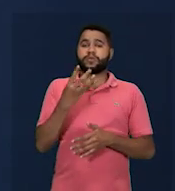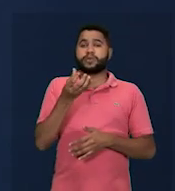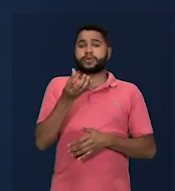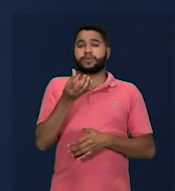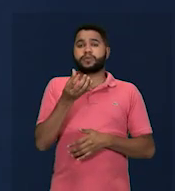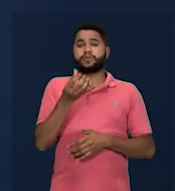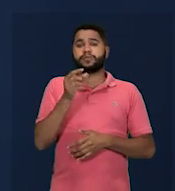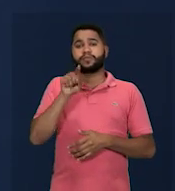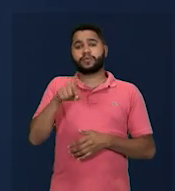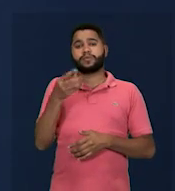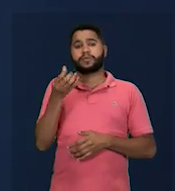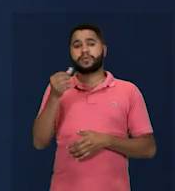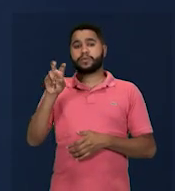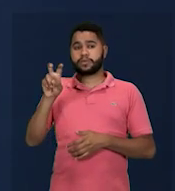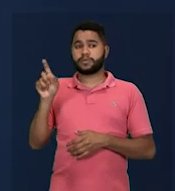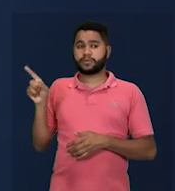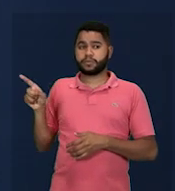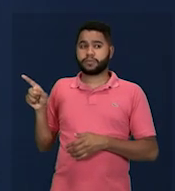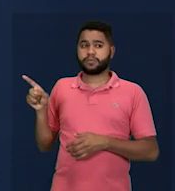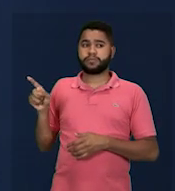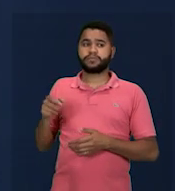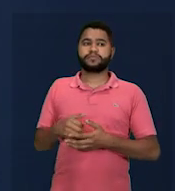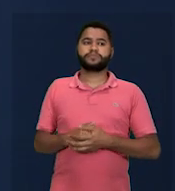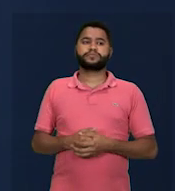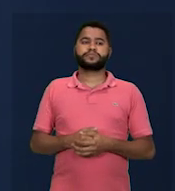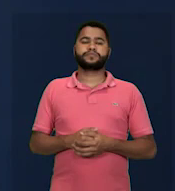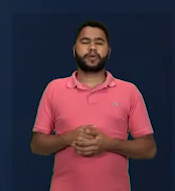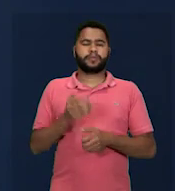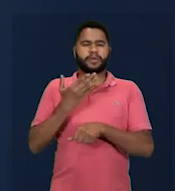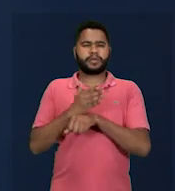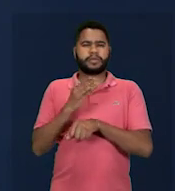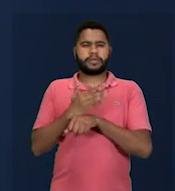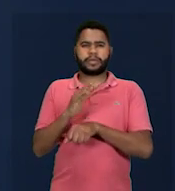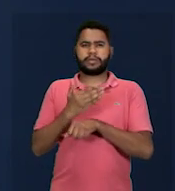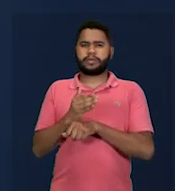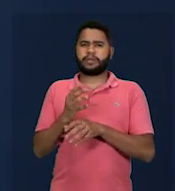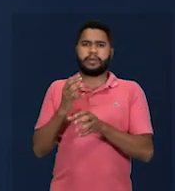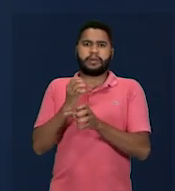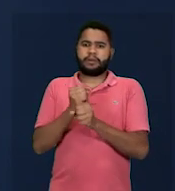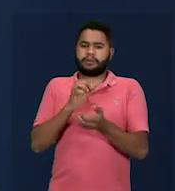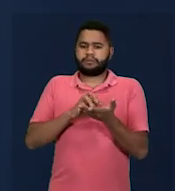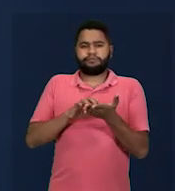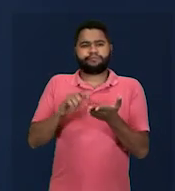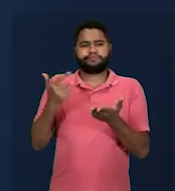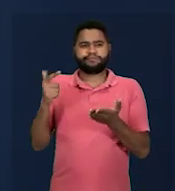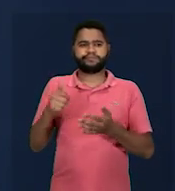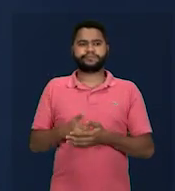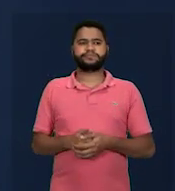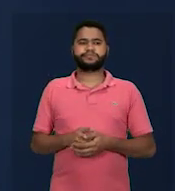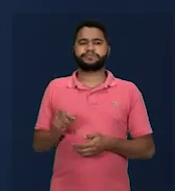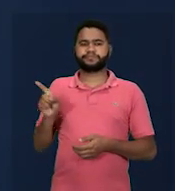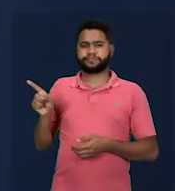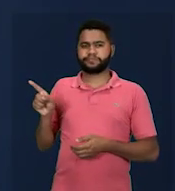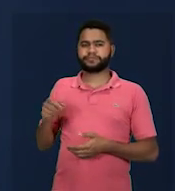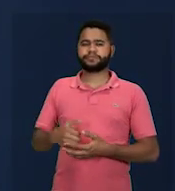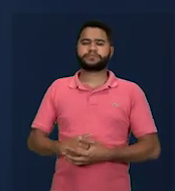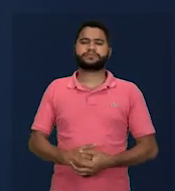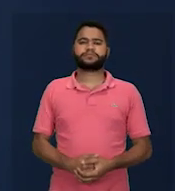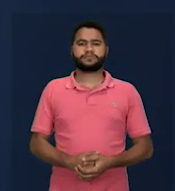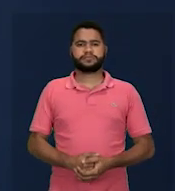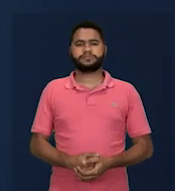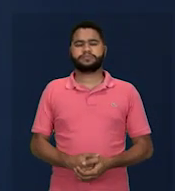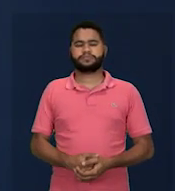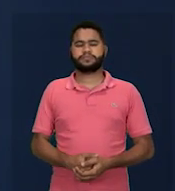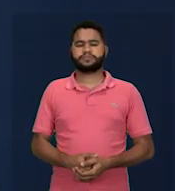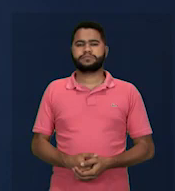Vamos fazer? 4,65. Vamos fazer para treinar, né? Não tem calculadora no Enem. 2 vezes 5, 10 vai 1. 2 vezes 12